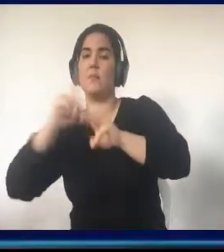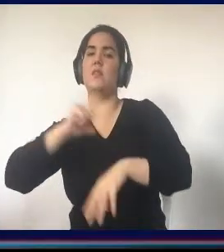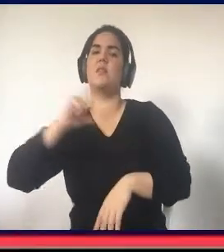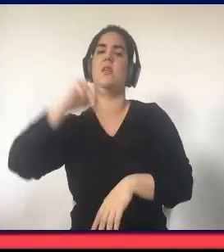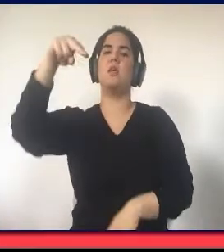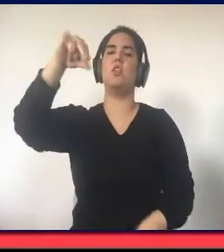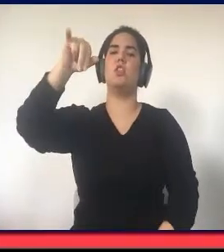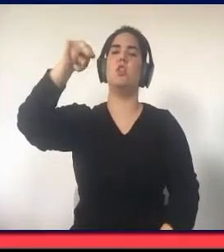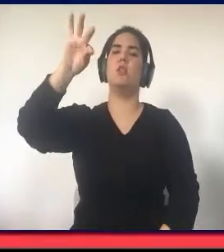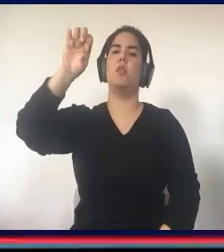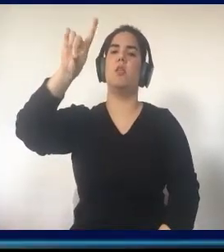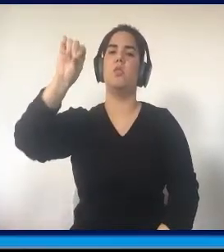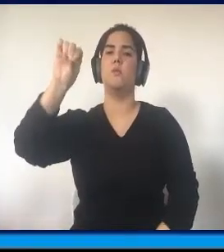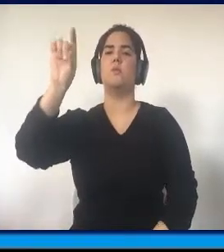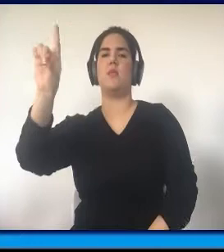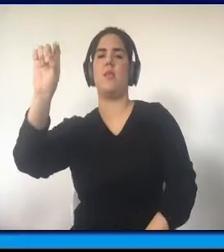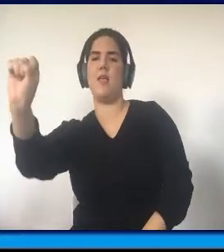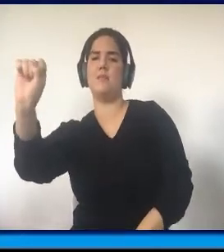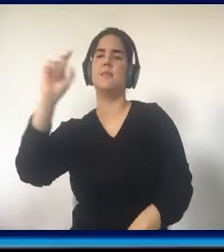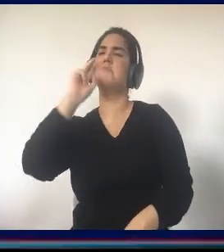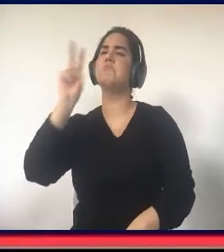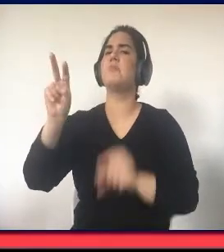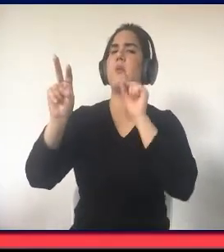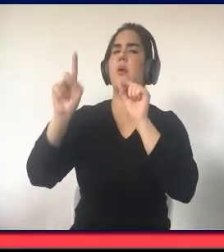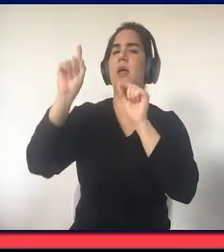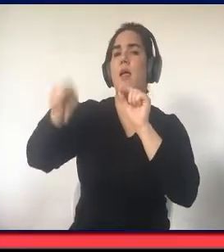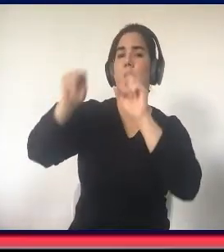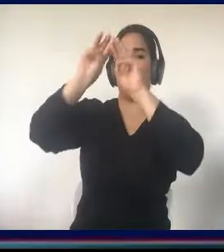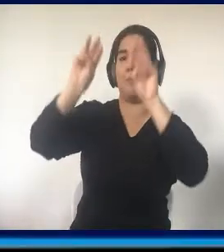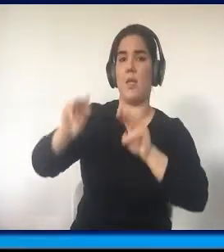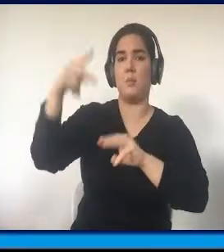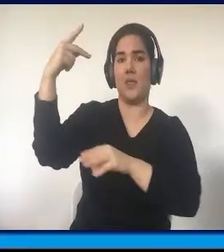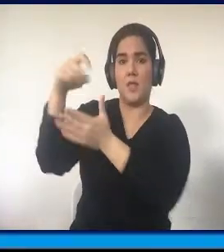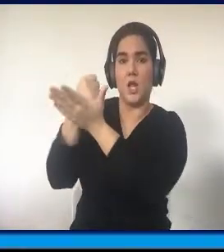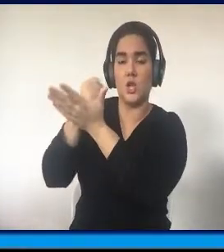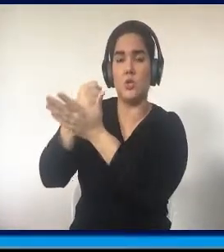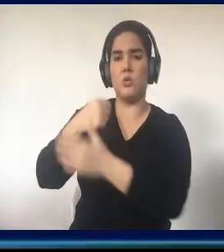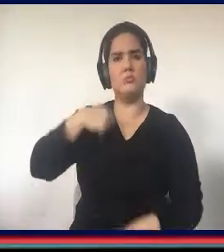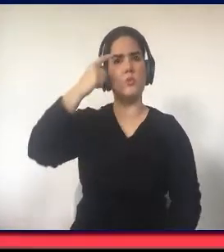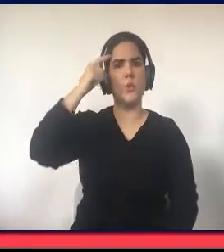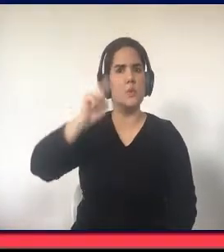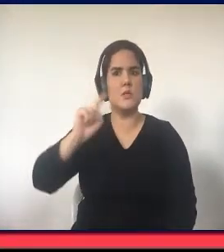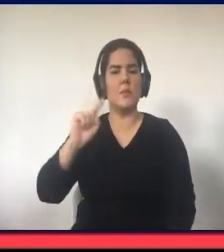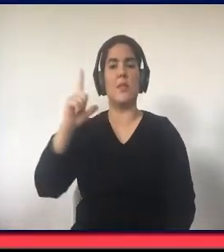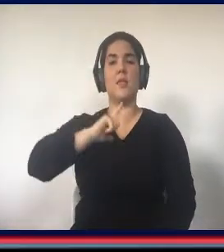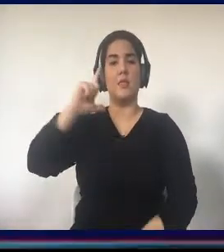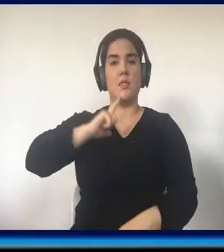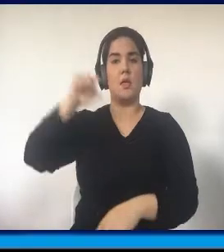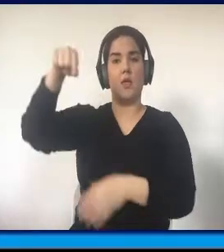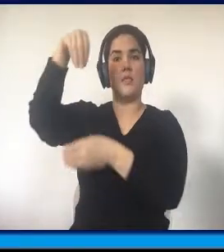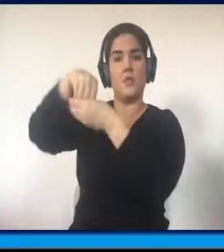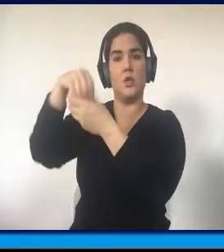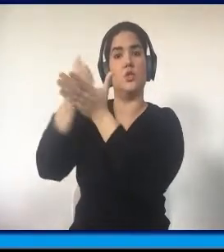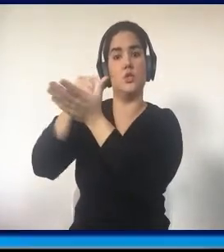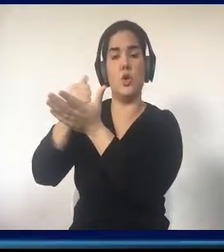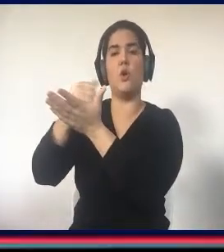pessoa me explicou que era o mapa do Nintendo DS. Eu falei, cara, o Nintendo DS tem um jogo, e o jogo do Nintendo DS, para quem não sabe, é um